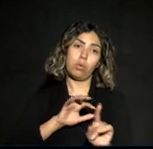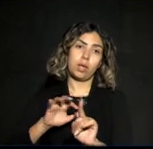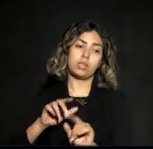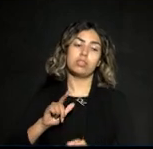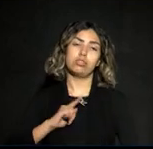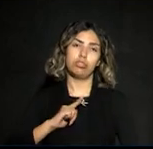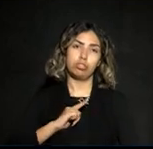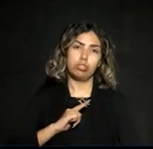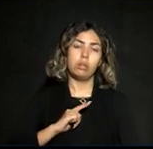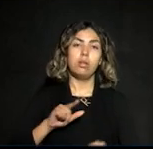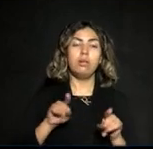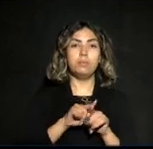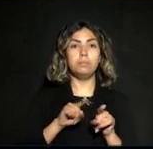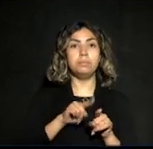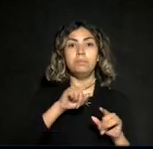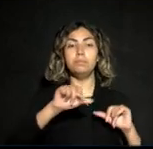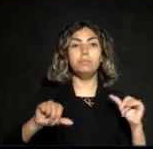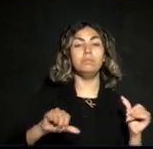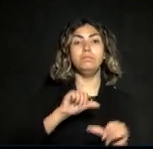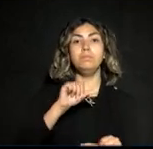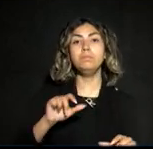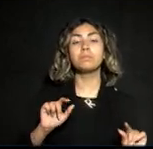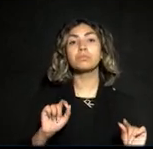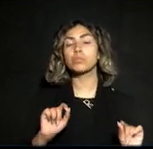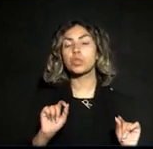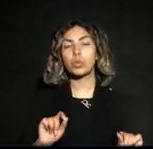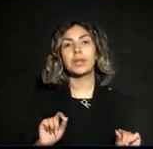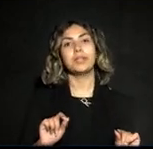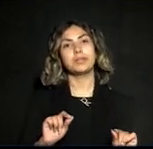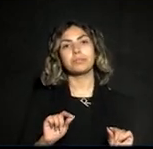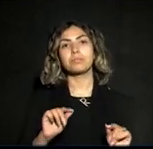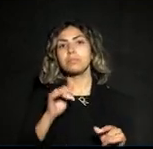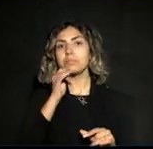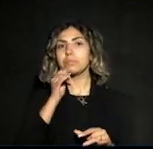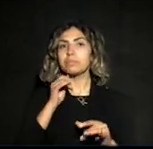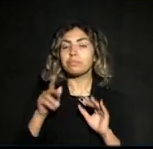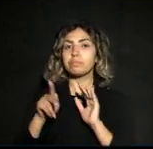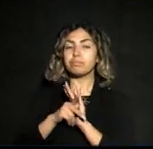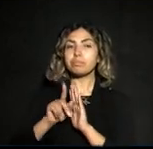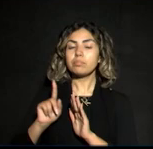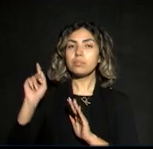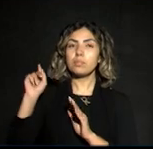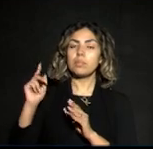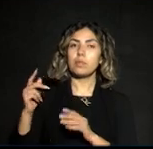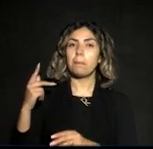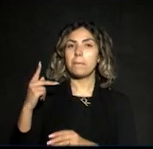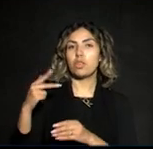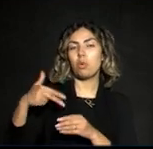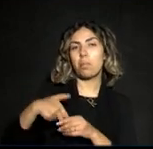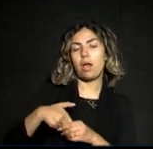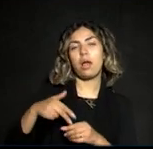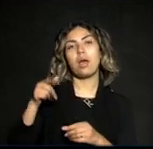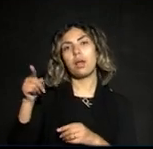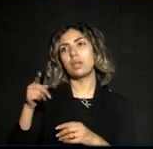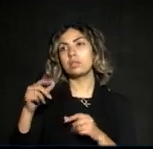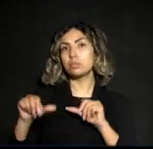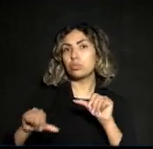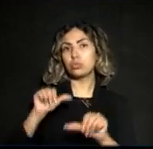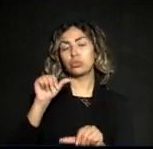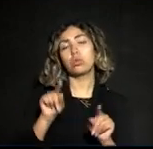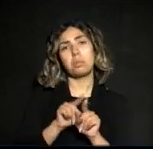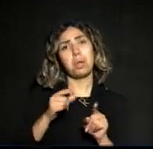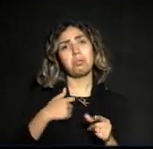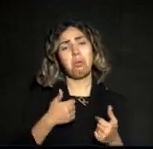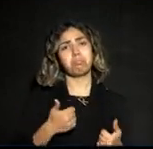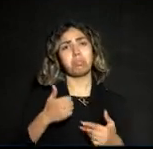uma mudança no rito menos é elétrico da Petrobras eu falo isso muita tranquilidade